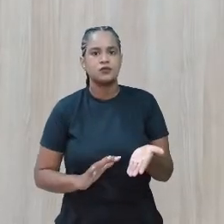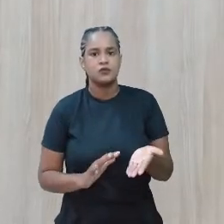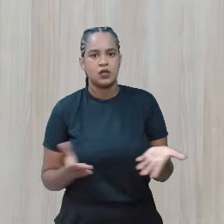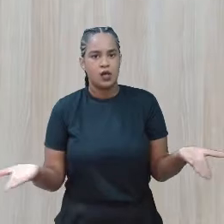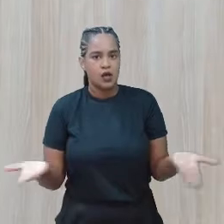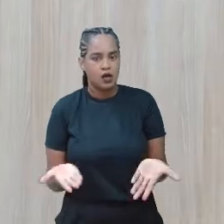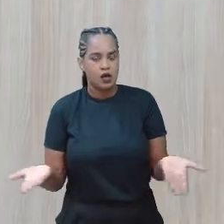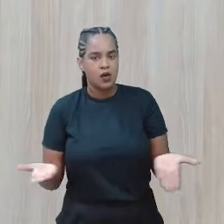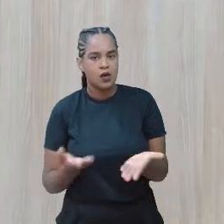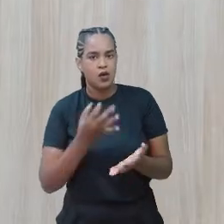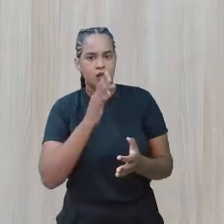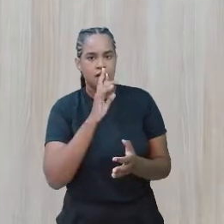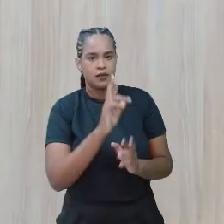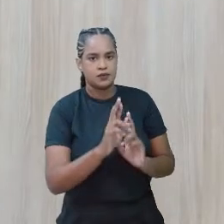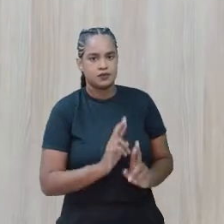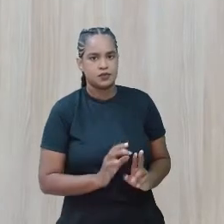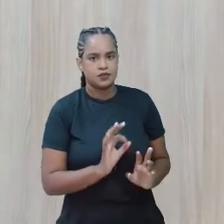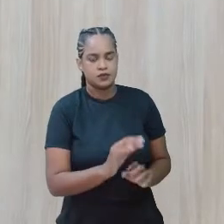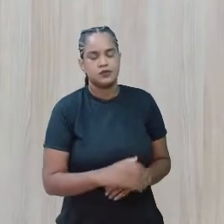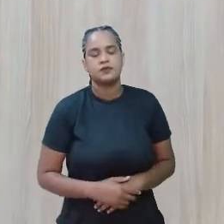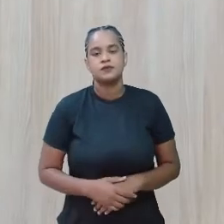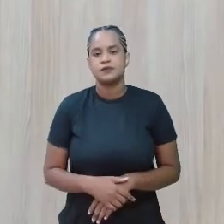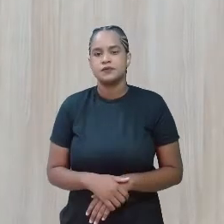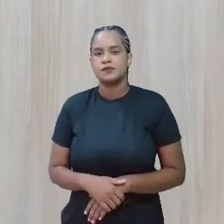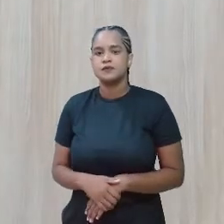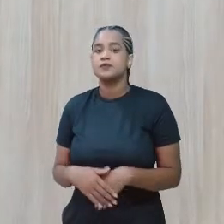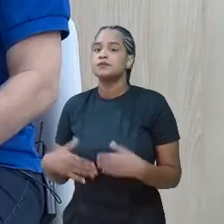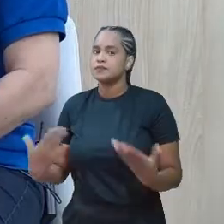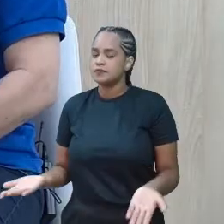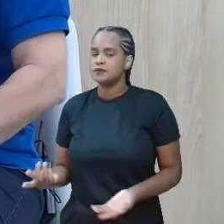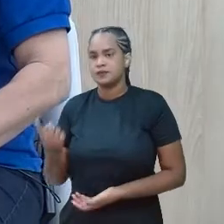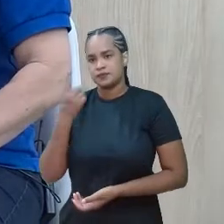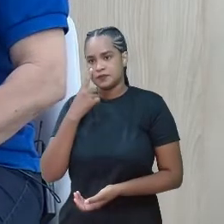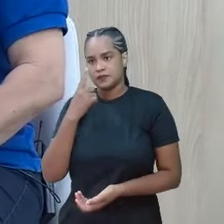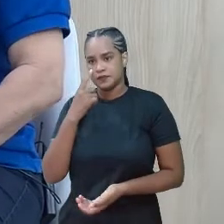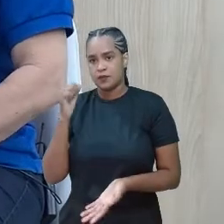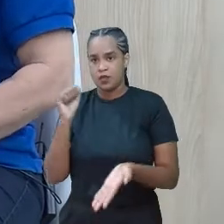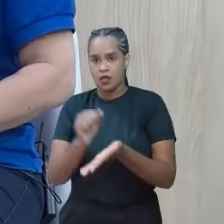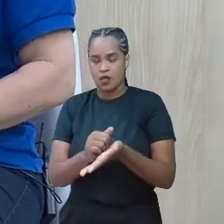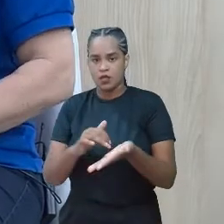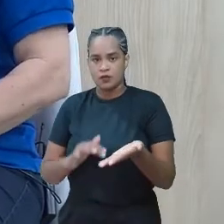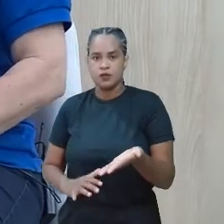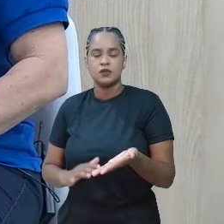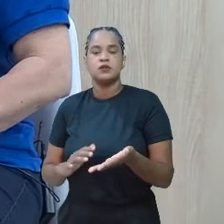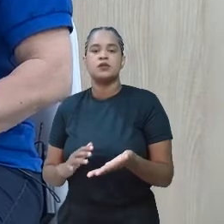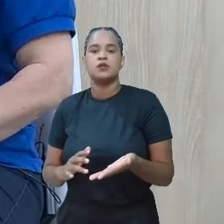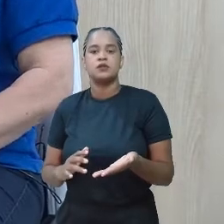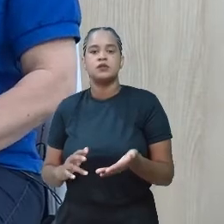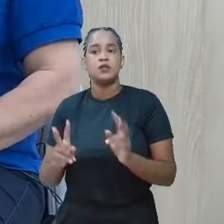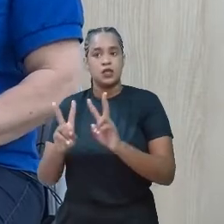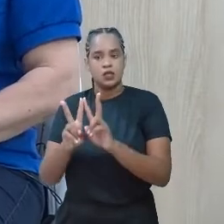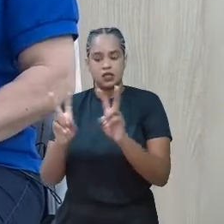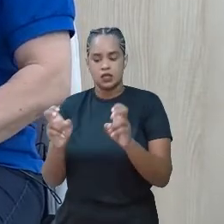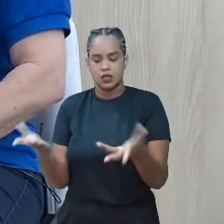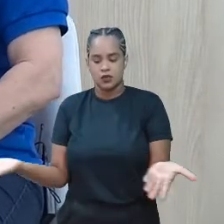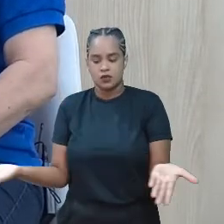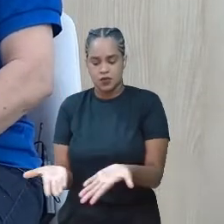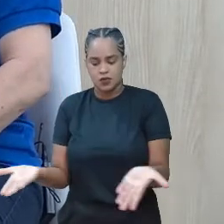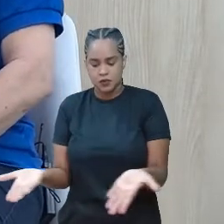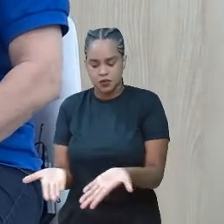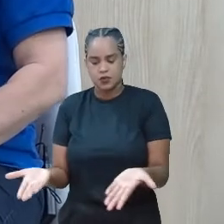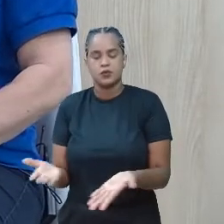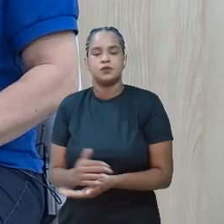atividade agora junto conosco. Fala aí, Cláudia. Bem, pessoal, essa atividade que a professora está dizendo, com esse tema que nós temos hoje,